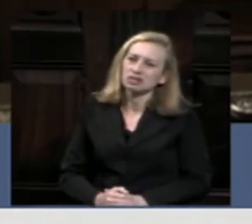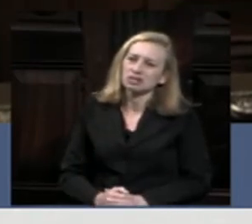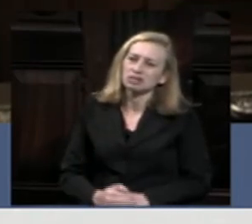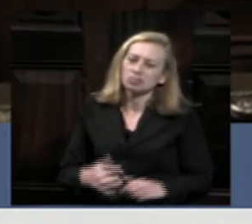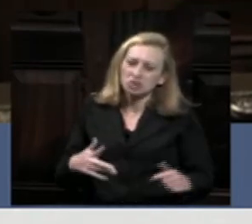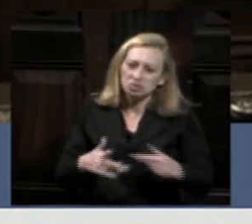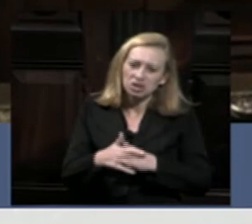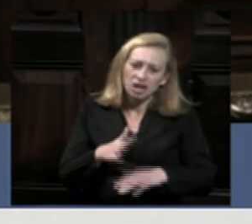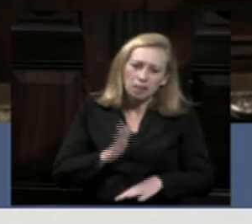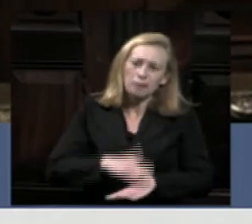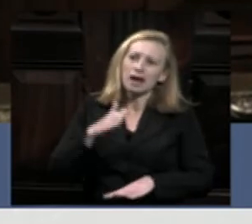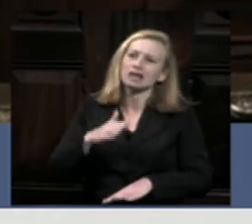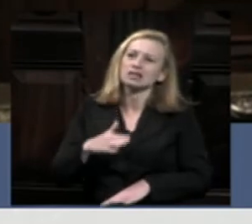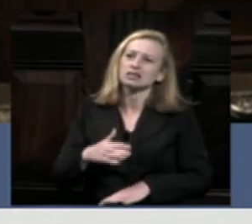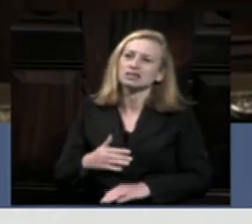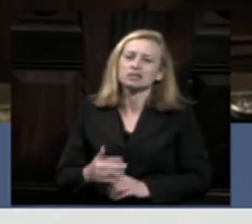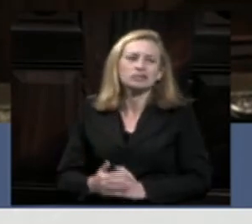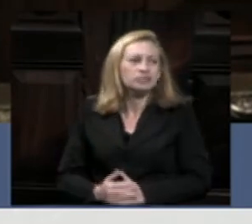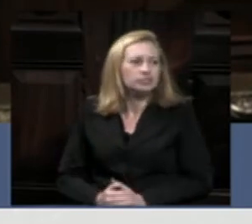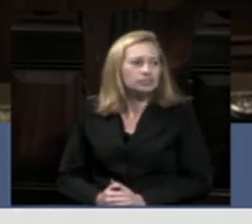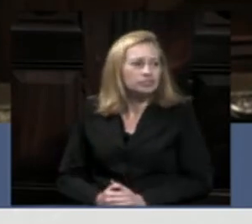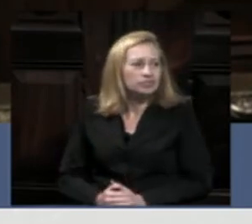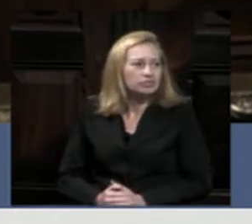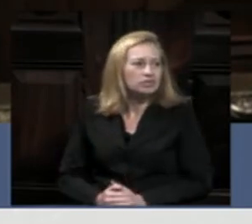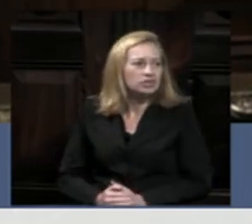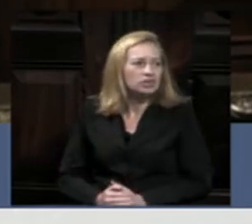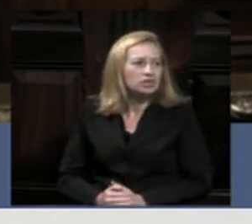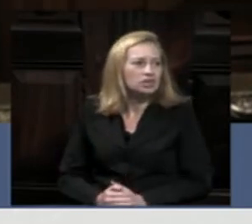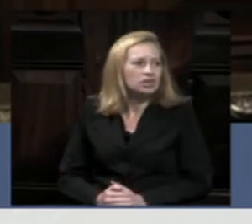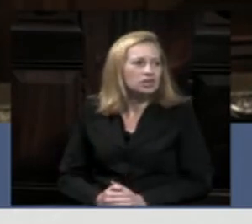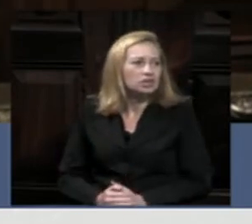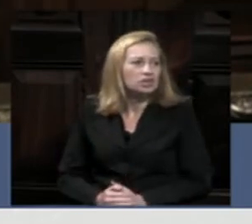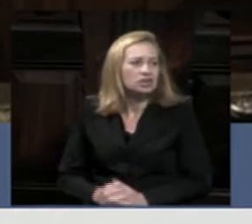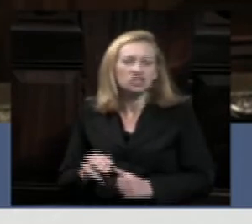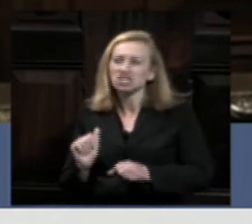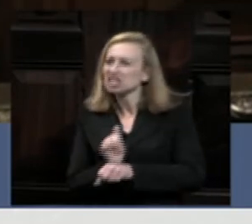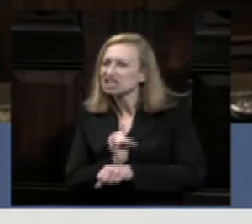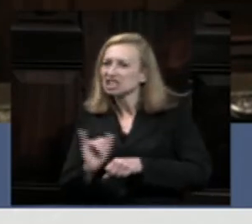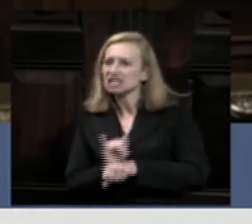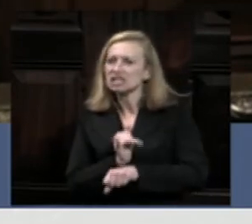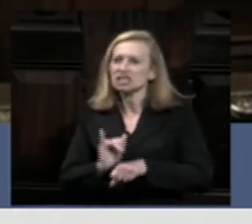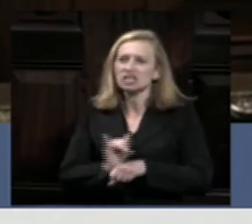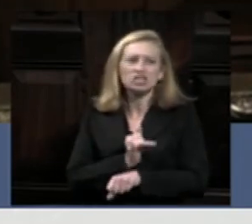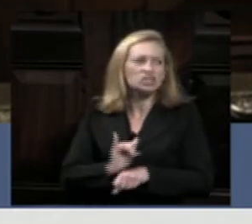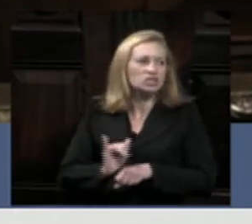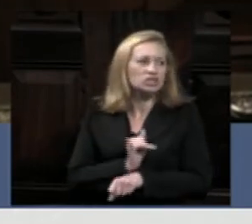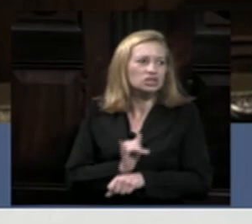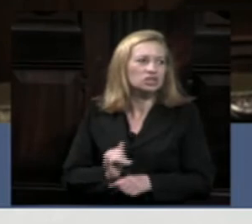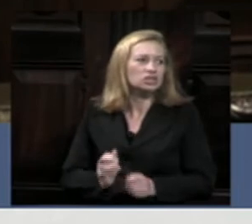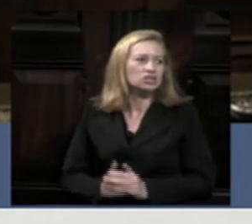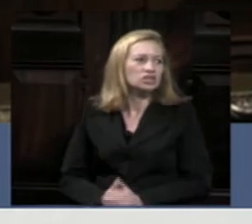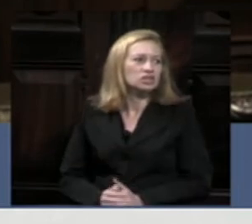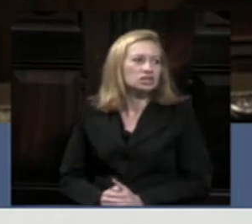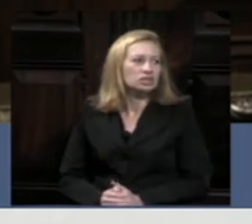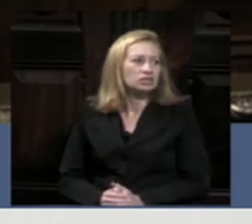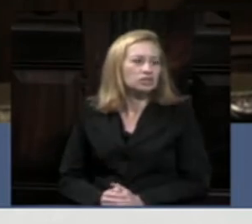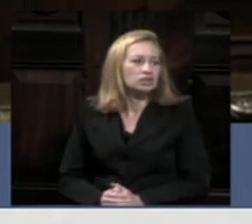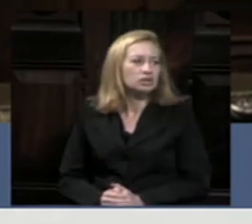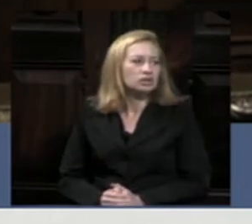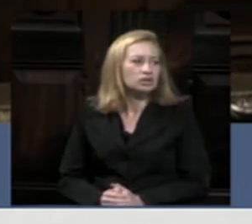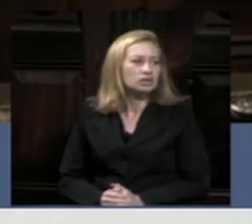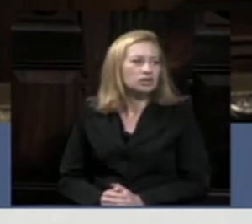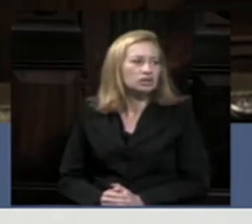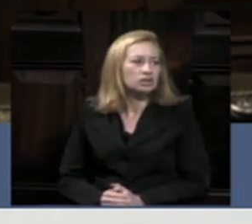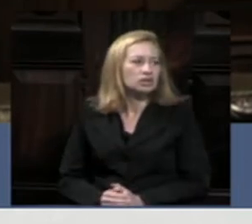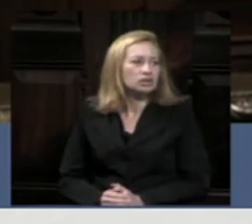de Janeiro, tentando, de todas as maneiras, inviabilizar uma candidatura